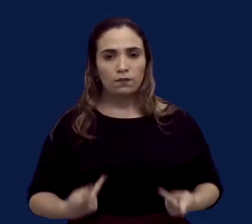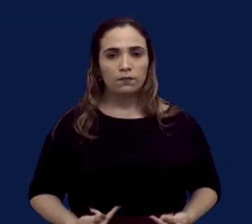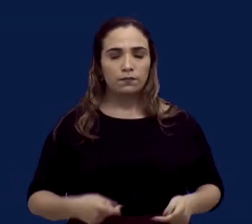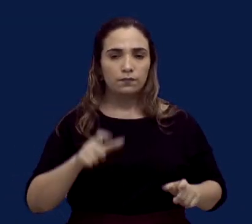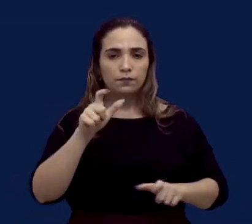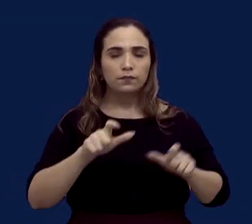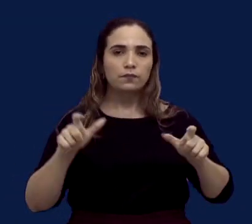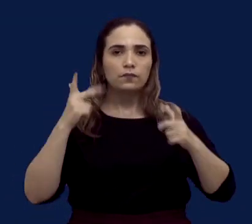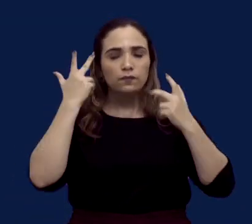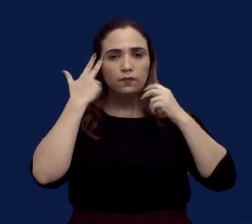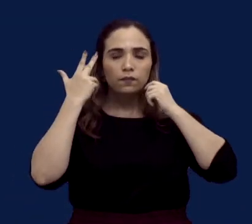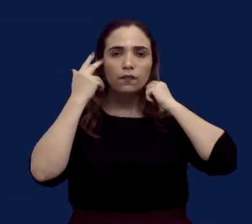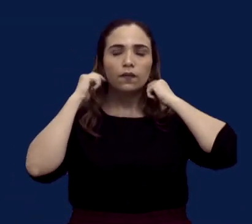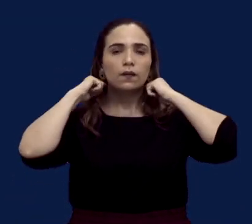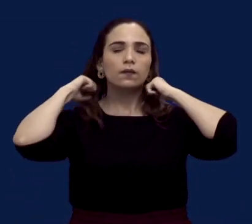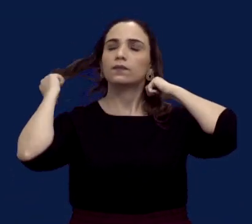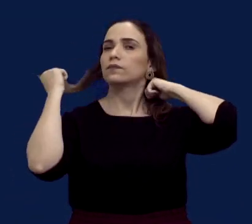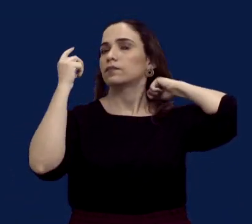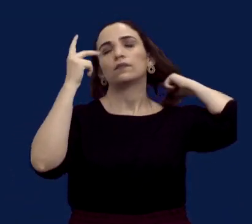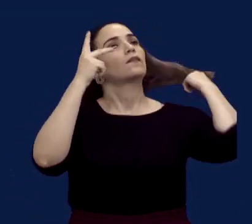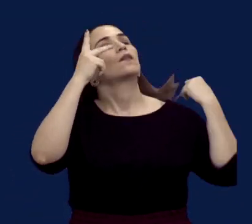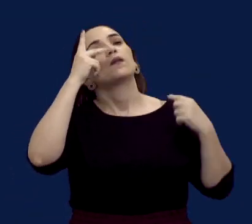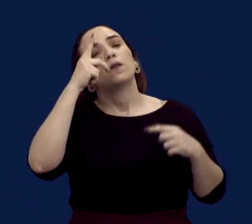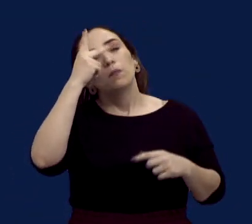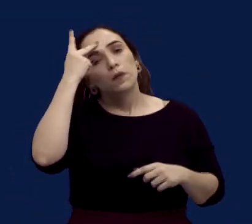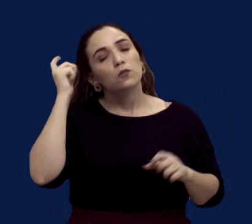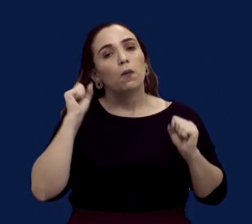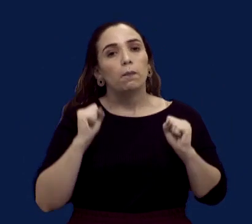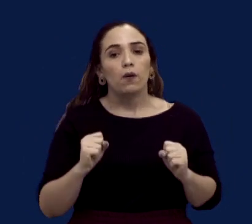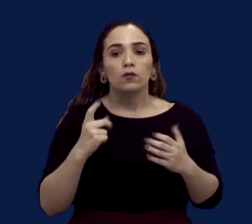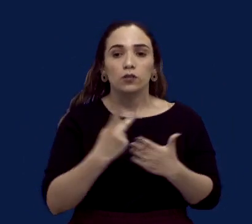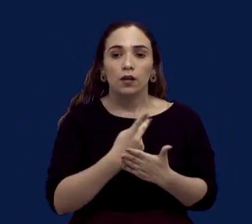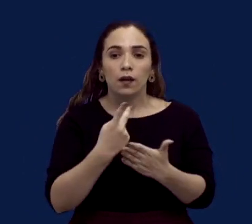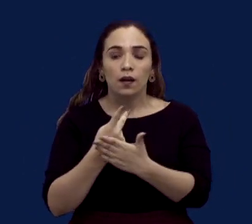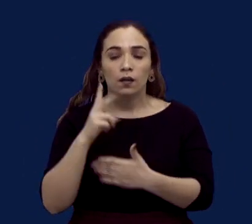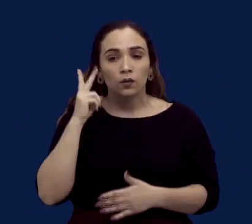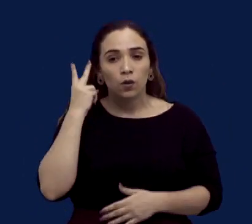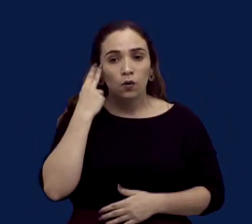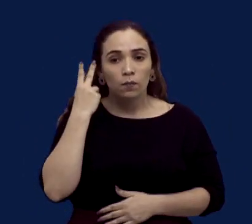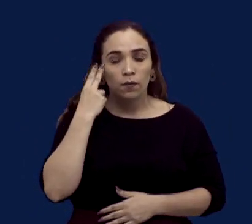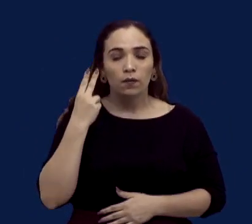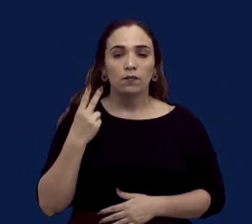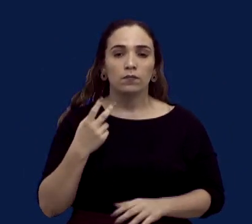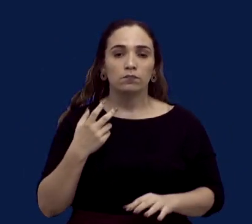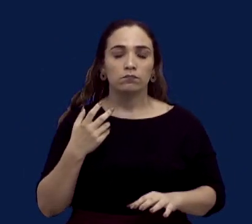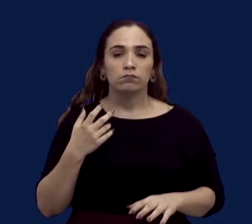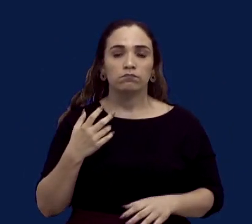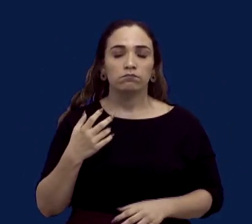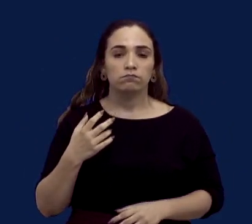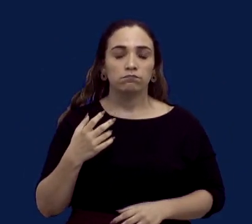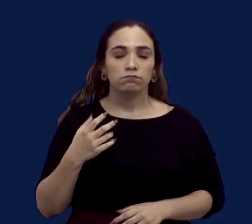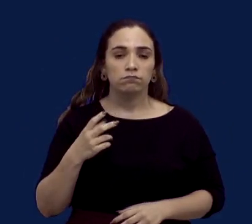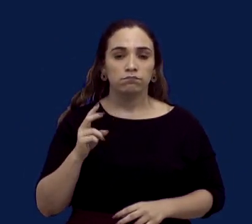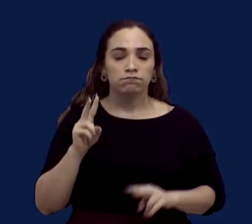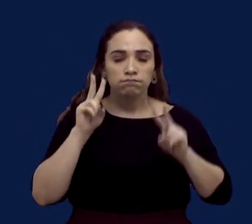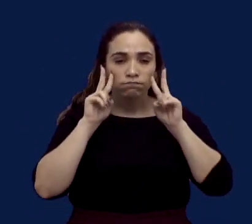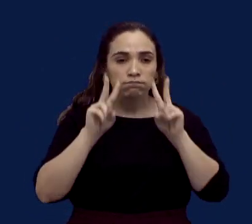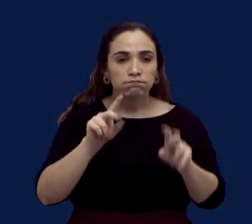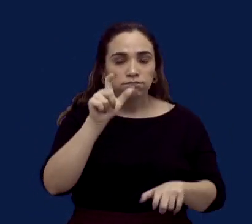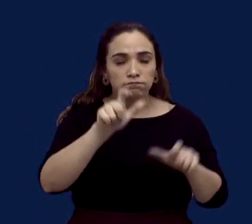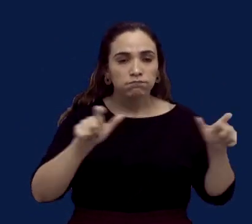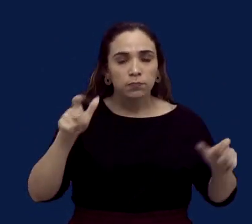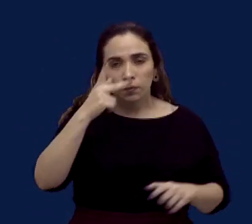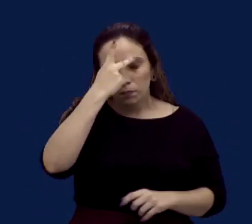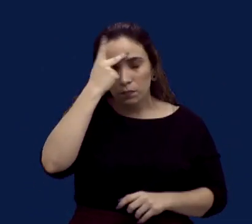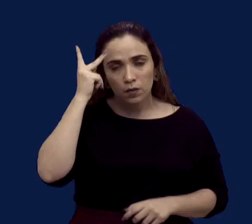pessoa erra, isso acontece, vamos lá. E aí, quando você tem essa noção de impacto, o impacto por si mesmo, ele é um propósito, ele é